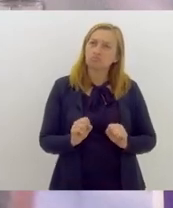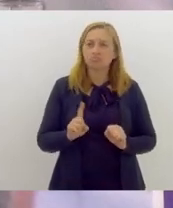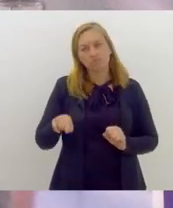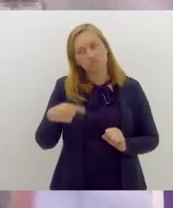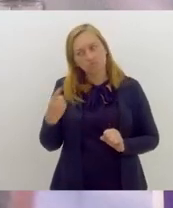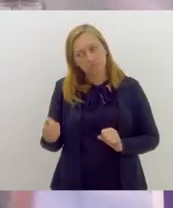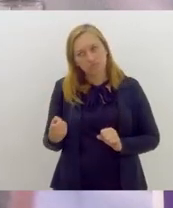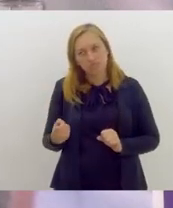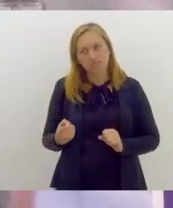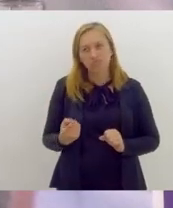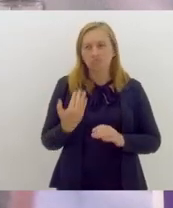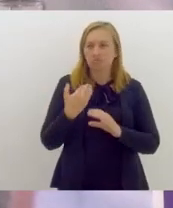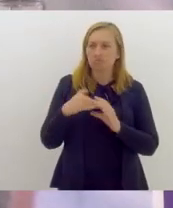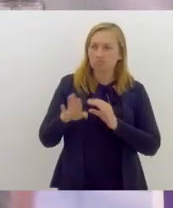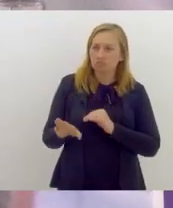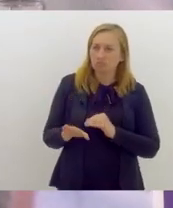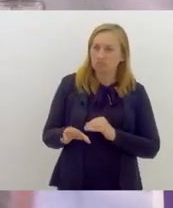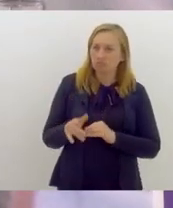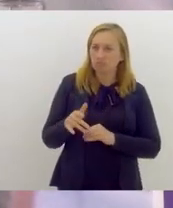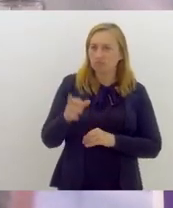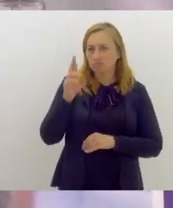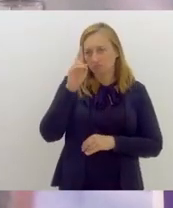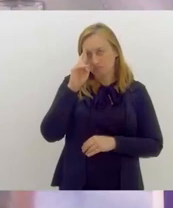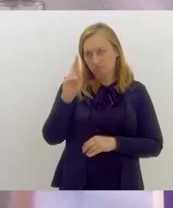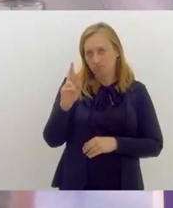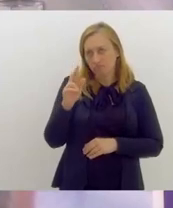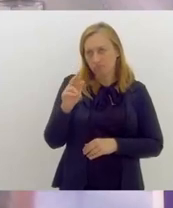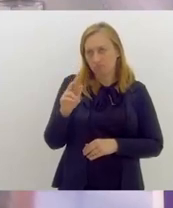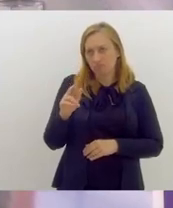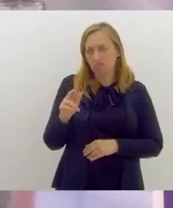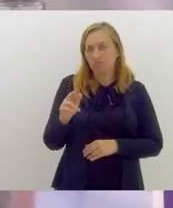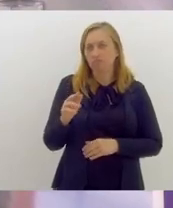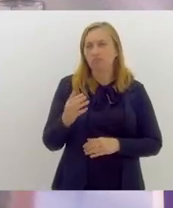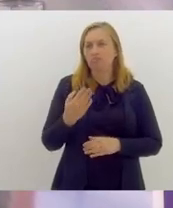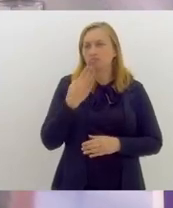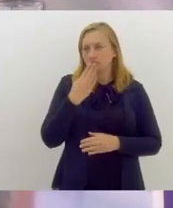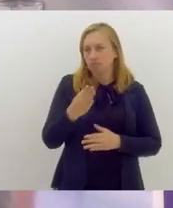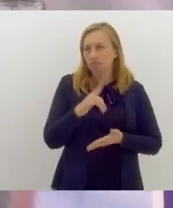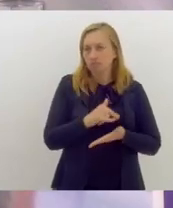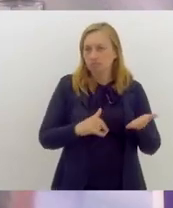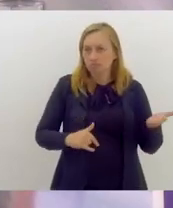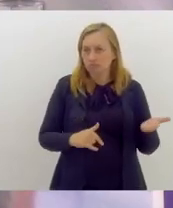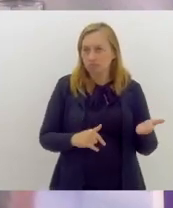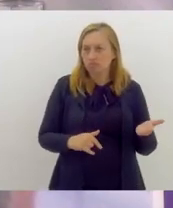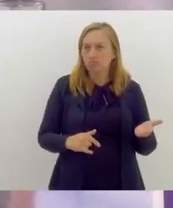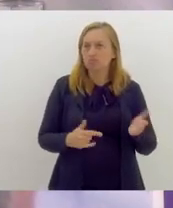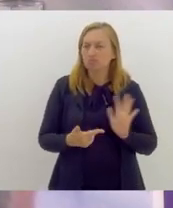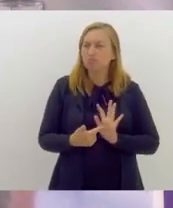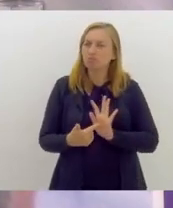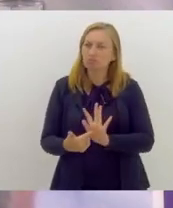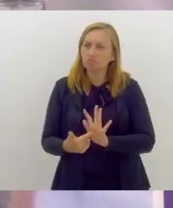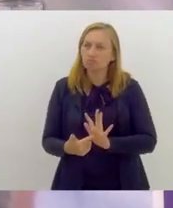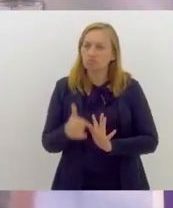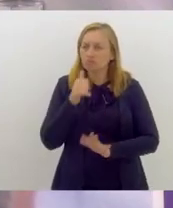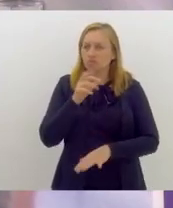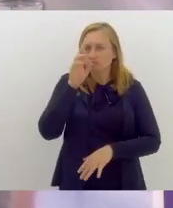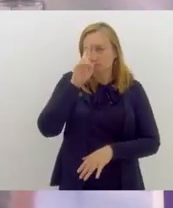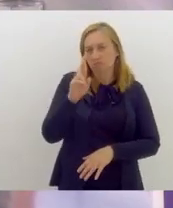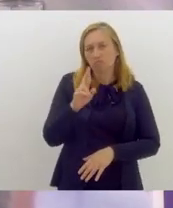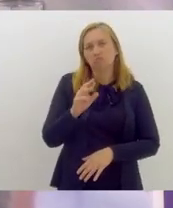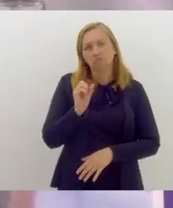passar para senhora Talvez eu tenha algum tipo de documento aqui para moniciar a senhora talvez